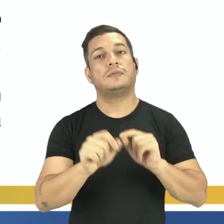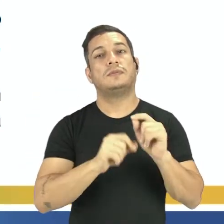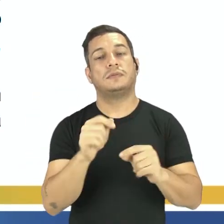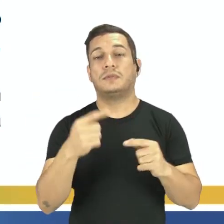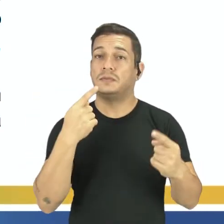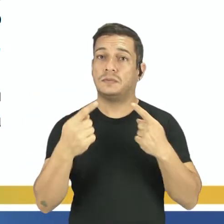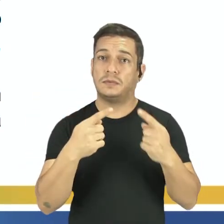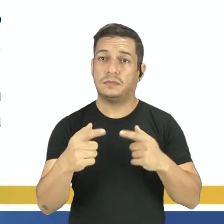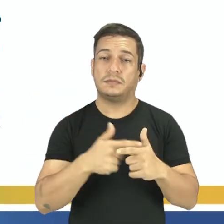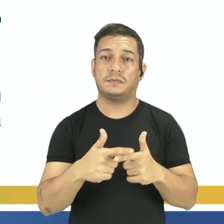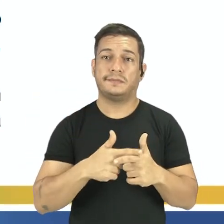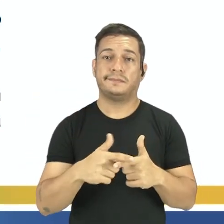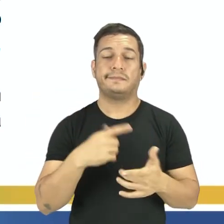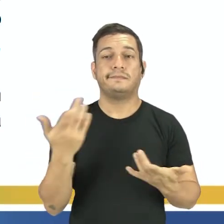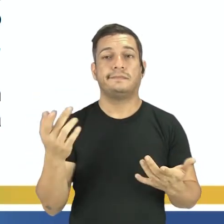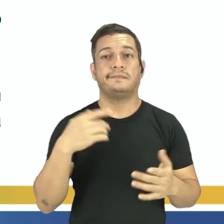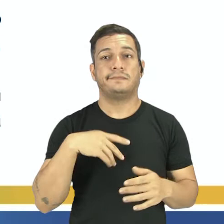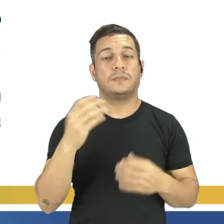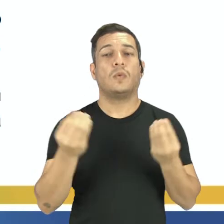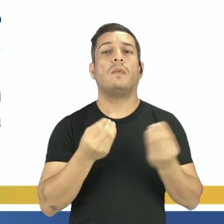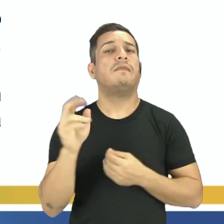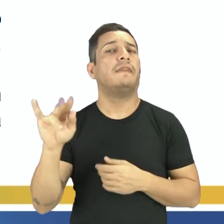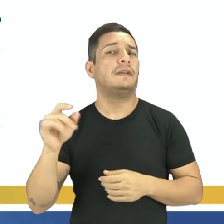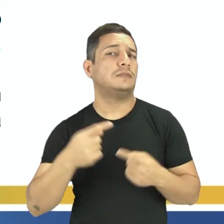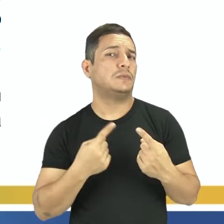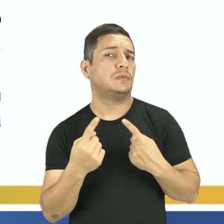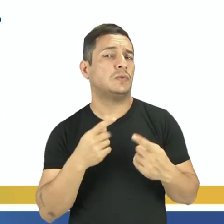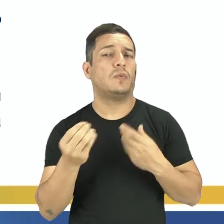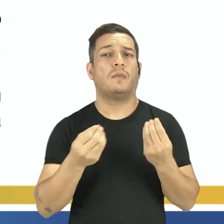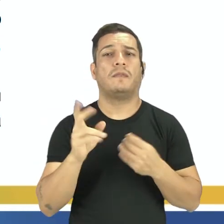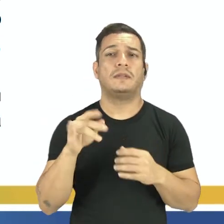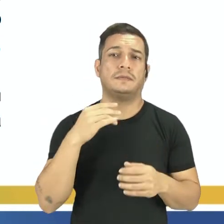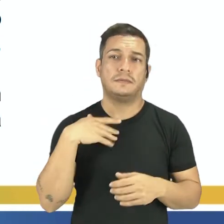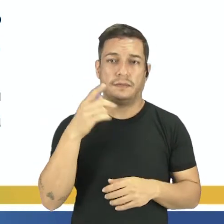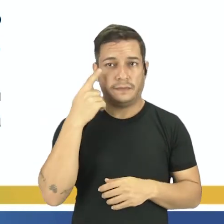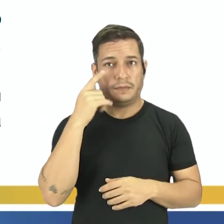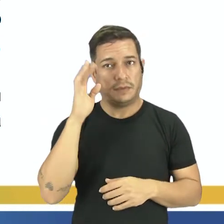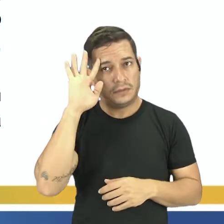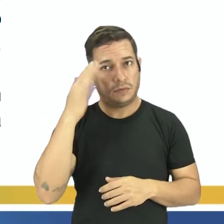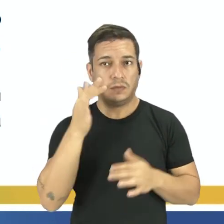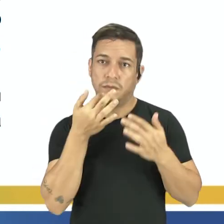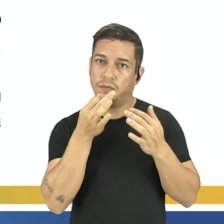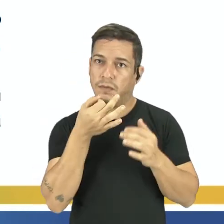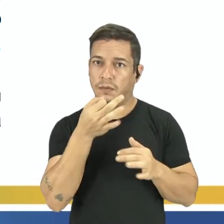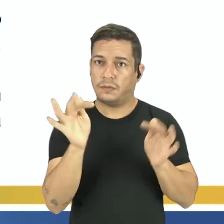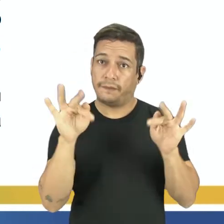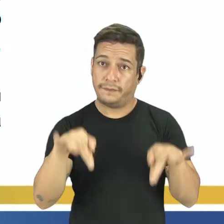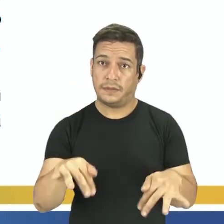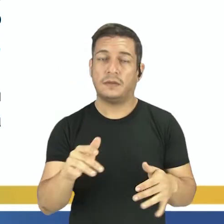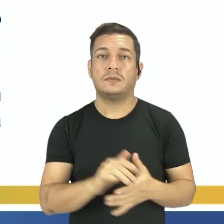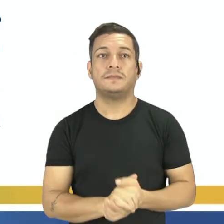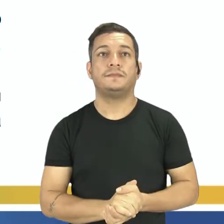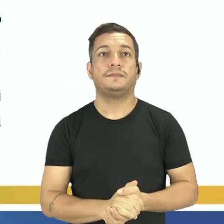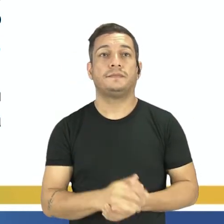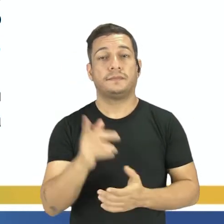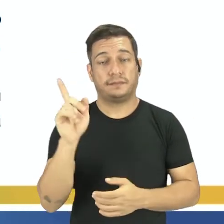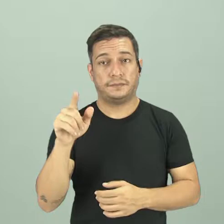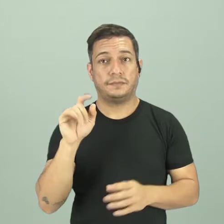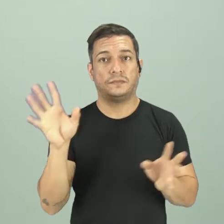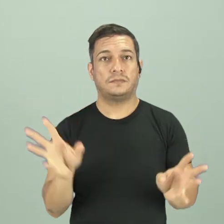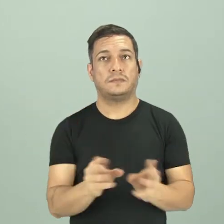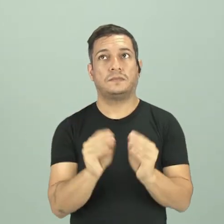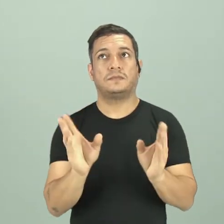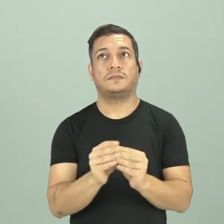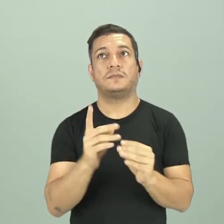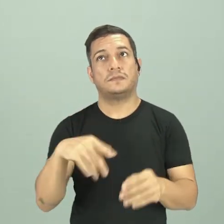problemas discutidos. Como que isso vai ser discutido, como que isso vai ser encaminhado e nós vamos ter ali uma sociedade melhor. Gente, isso aqui é um